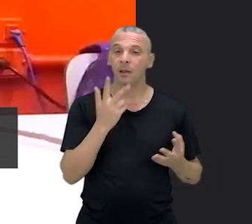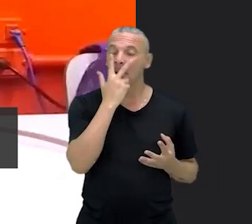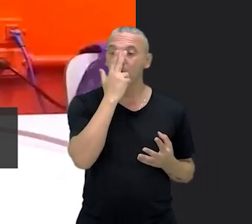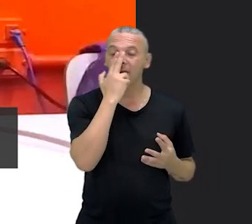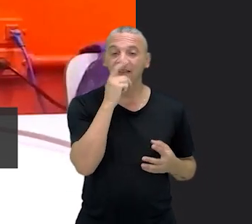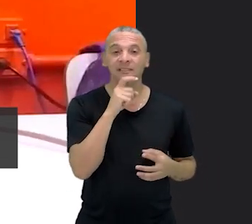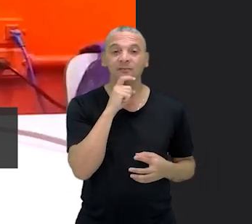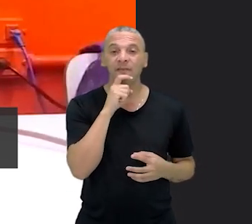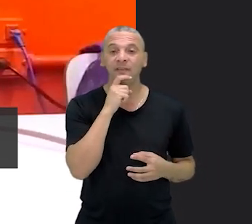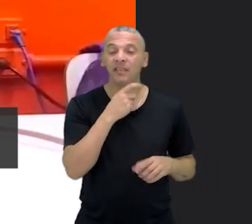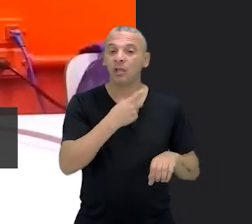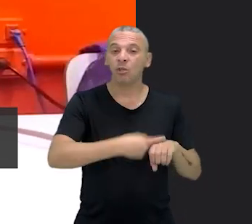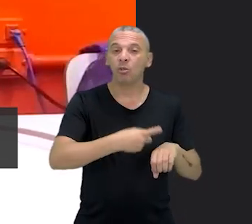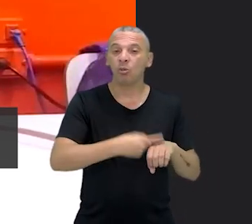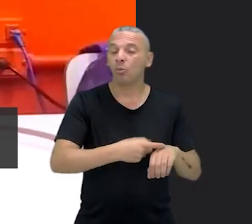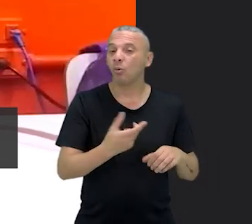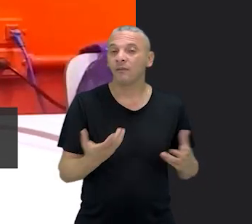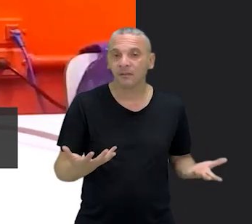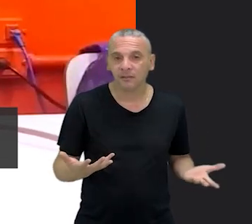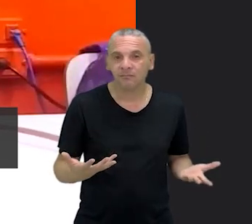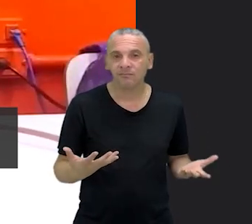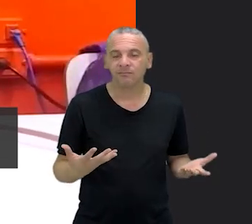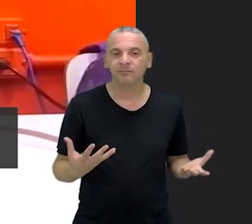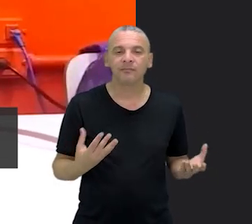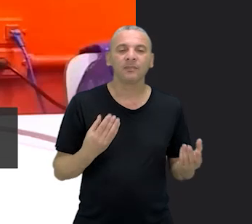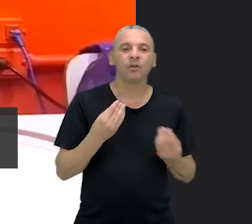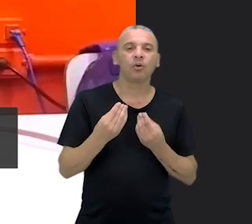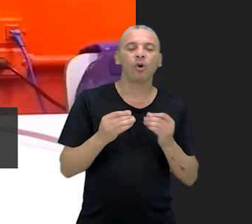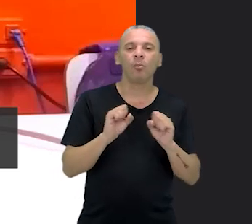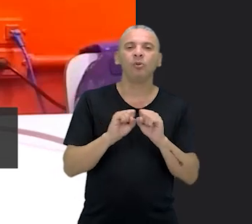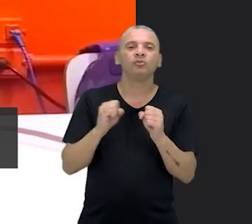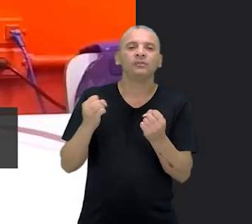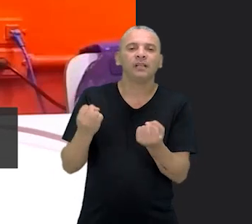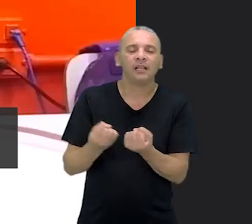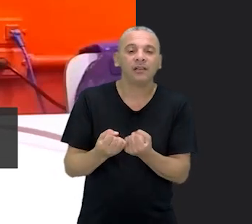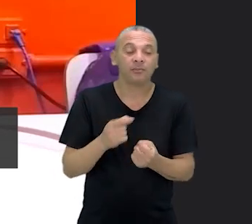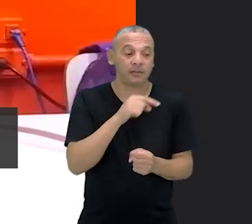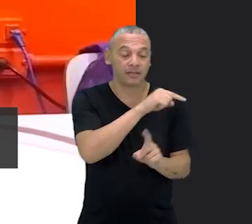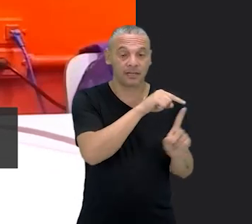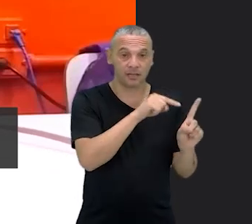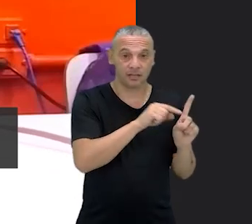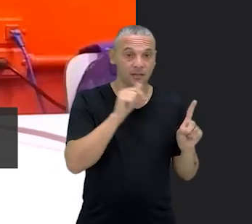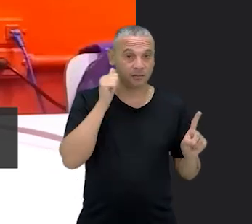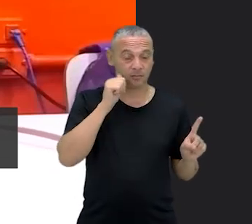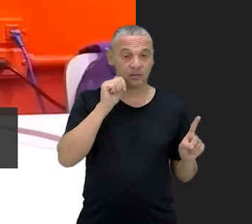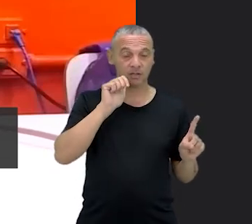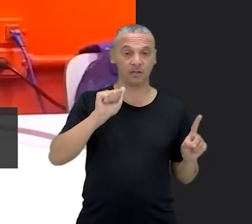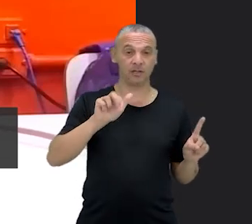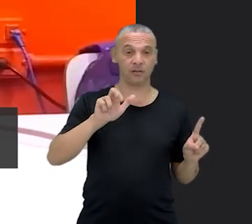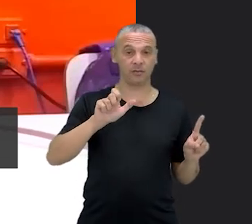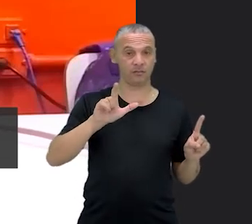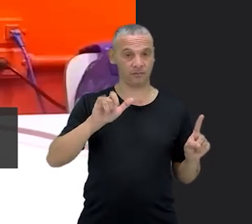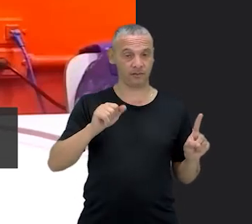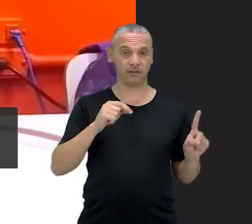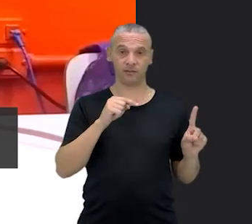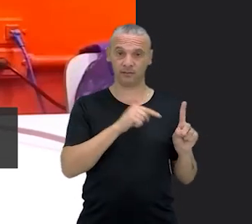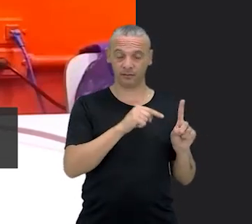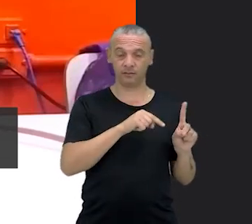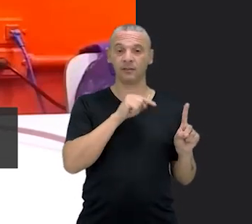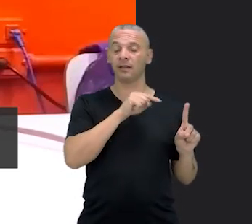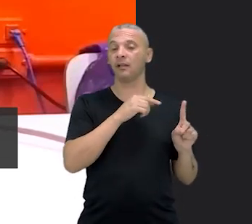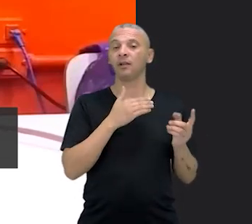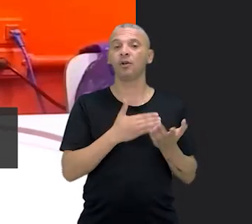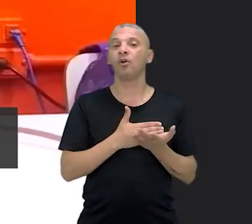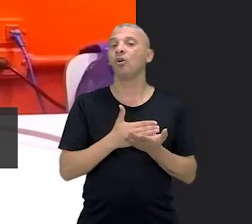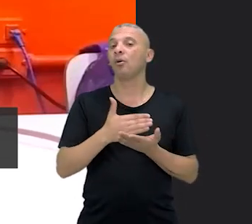ele, ela começa como que ela vai agir na sociedade, só que ela também, como Fernando, ela